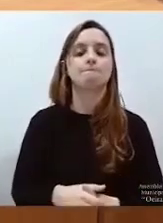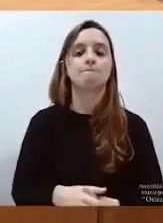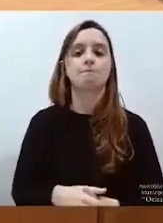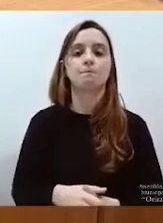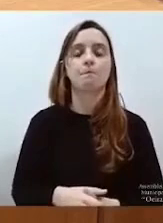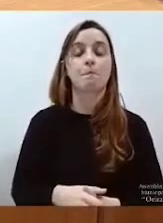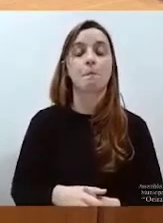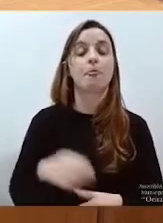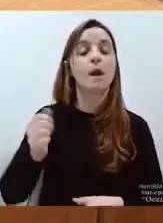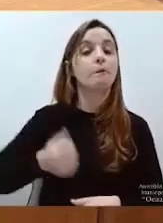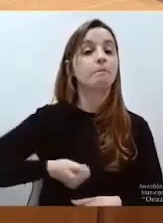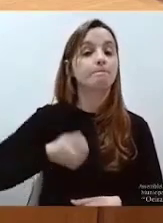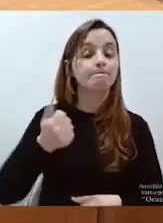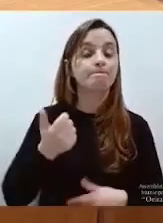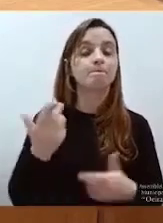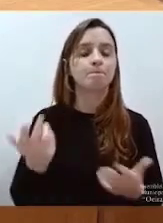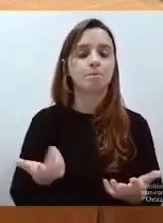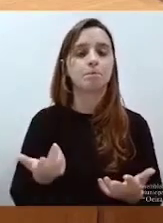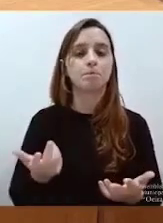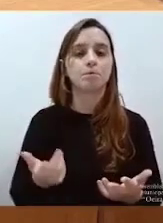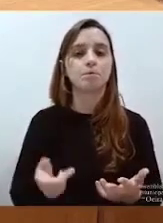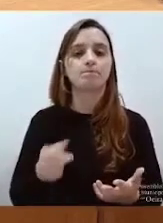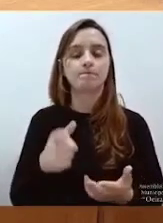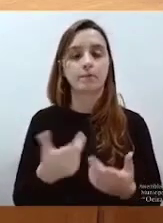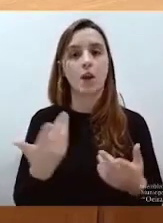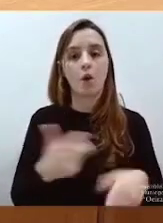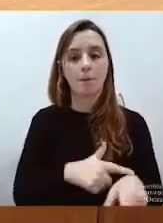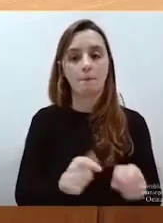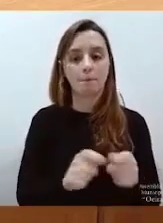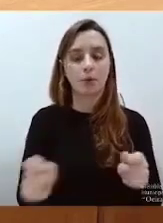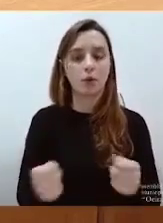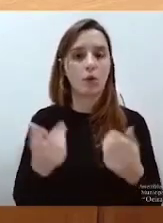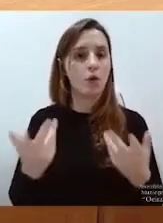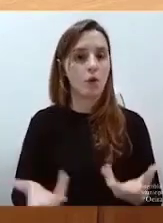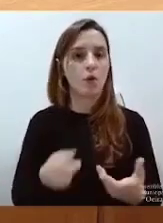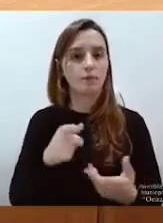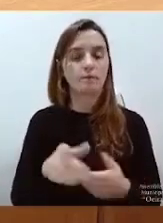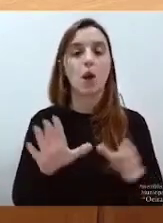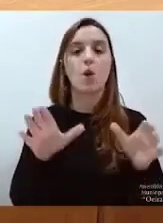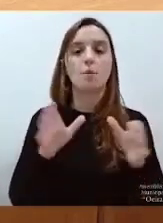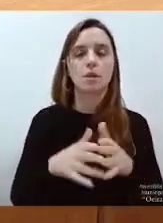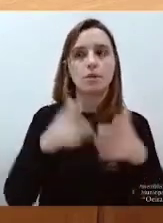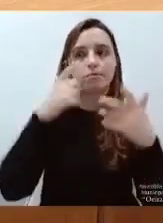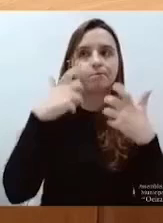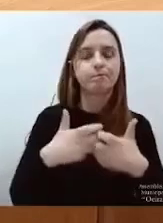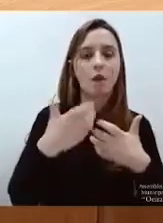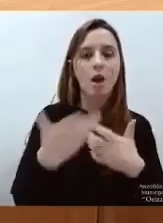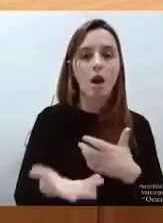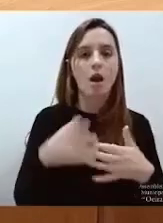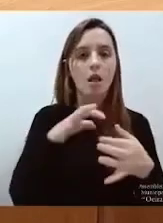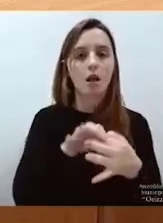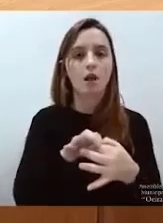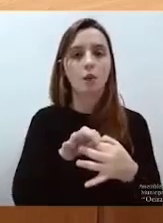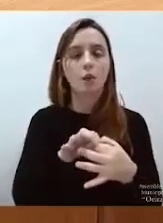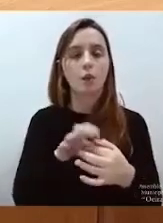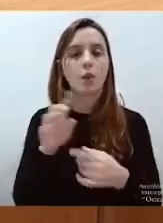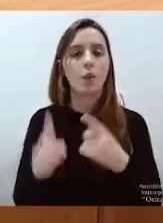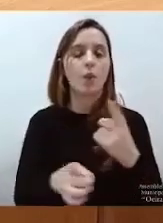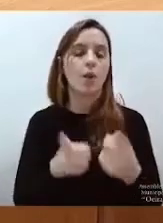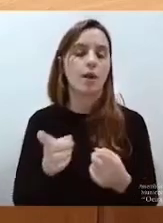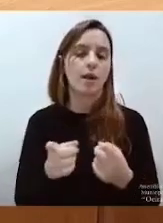nomeadamente nestas alturas em que a própria Comissão tem dúvidas relativamente àquilo que é